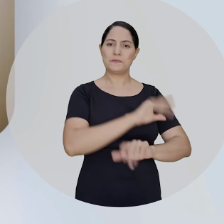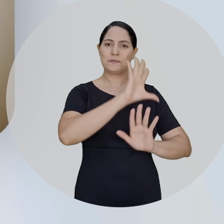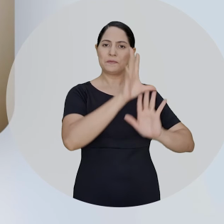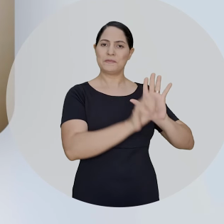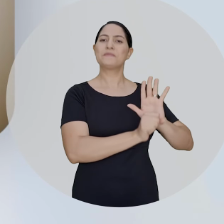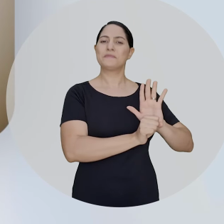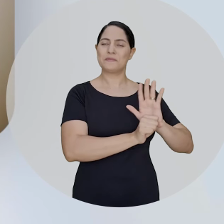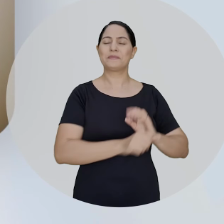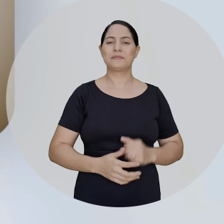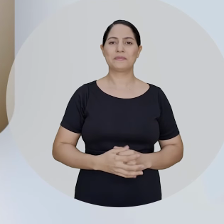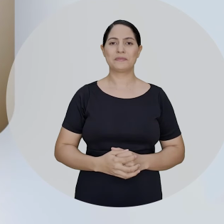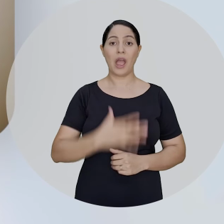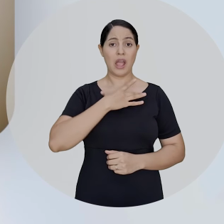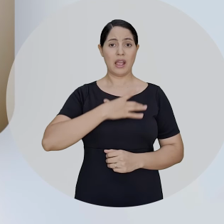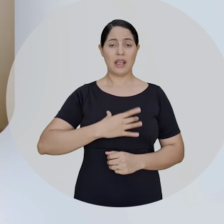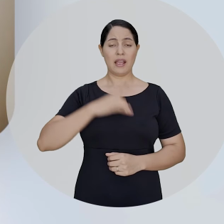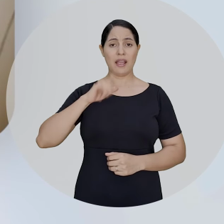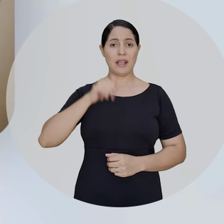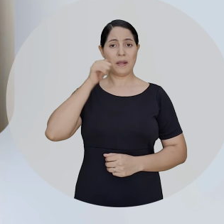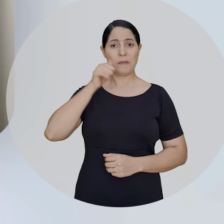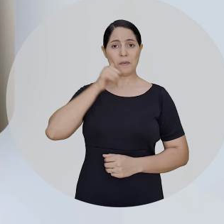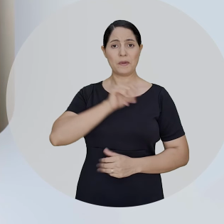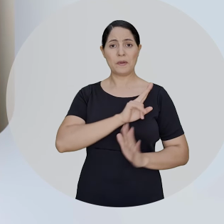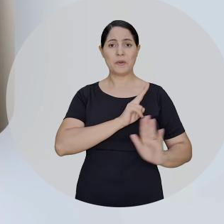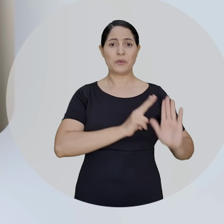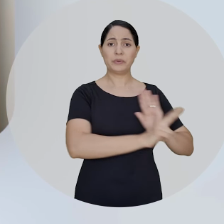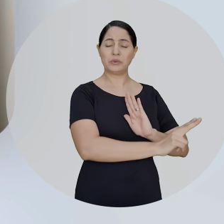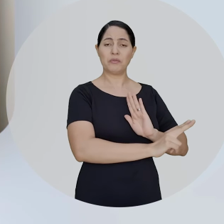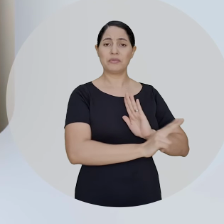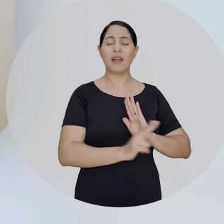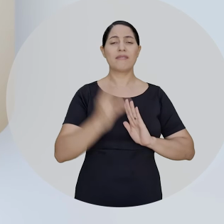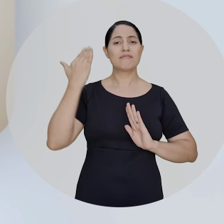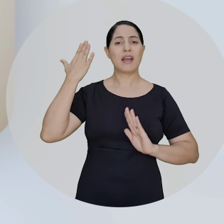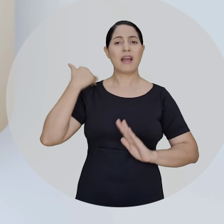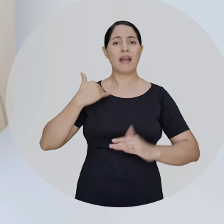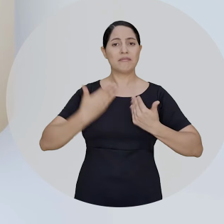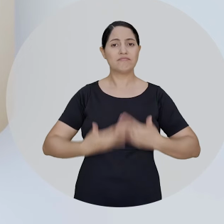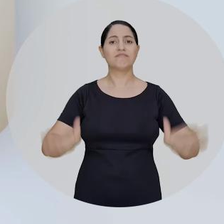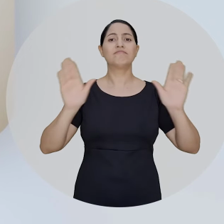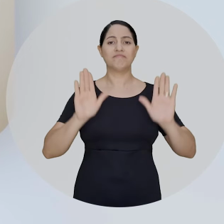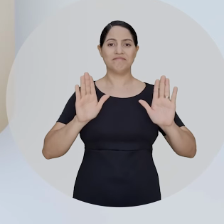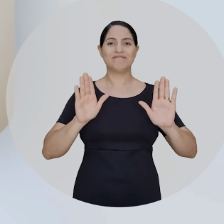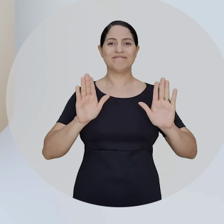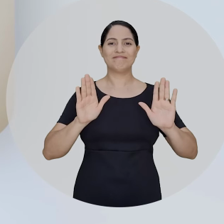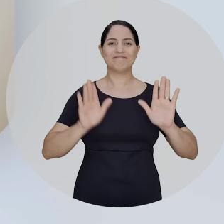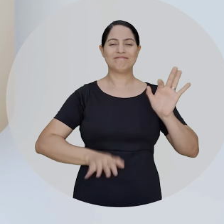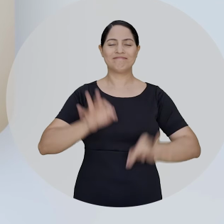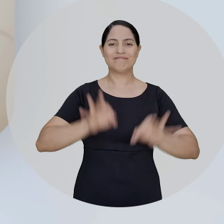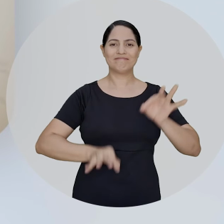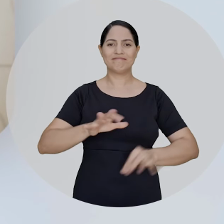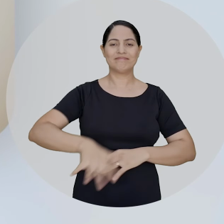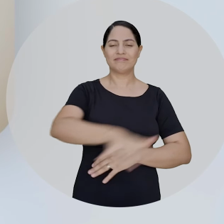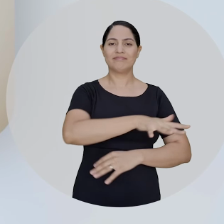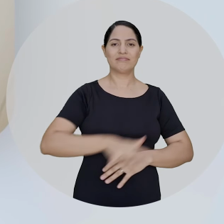simbolismo. A comenda leva o nome da mulher pioneira, que abriu caminhos no universo jurídico, uma distinção concedida a pessoas